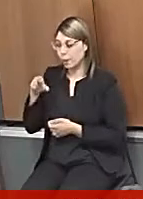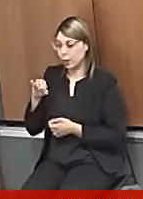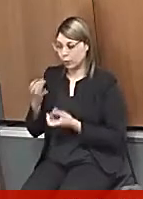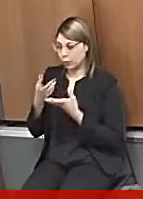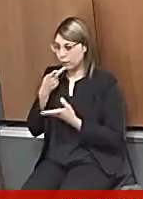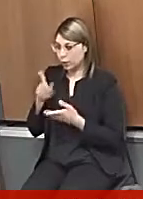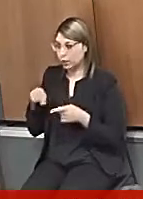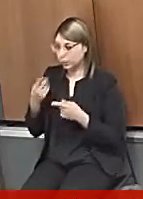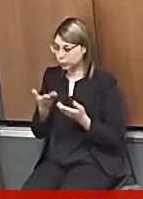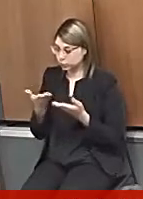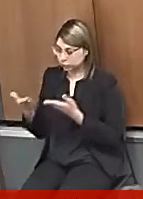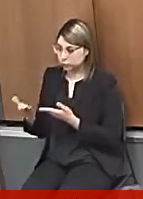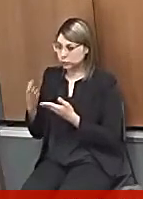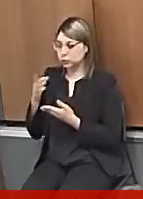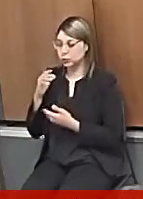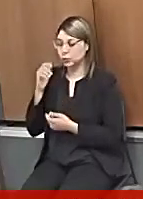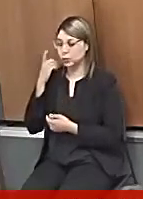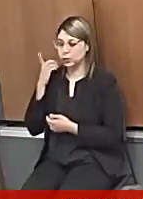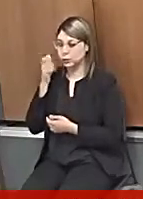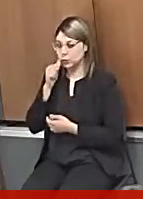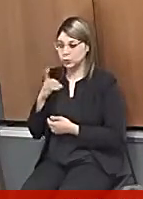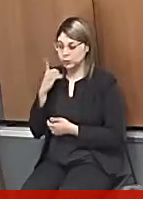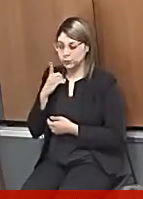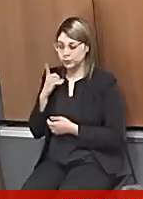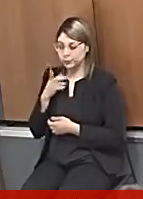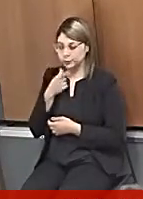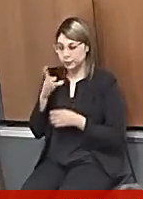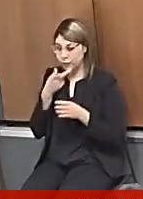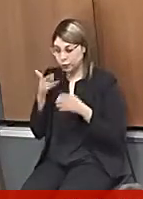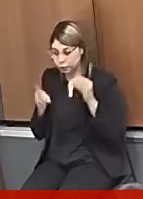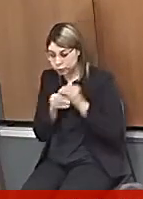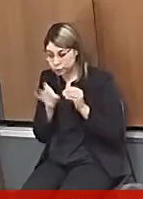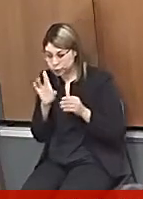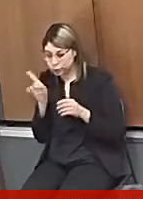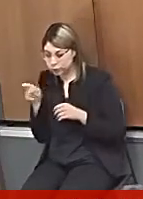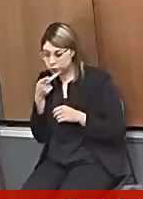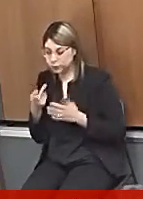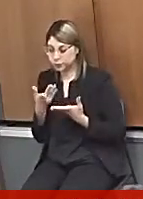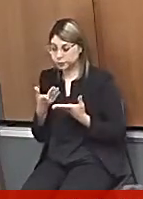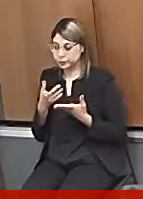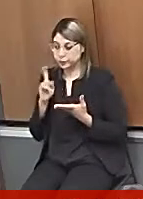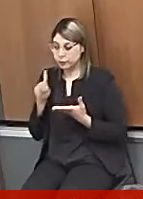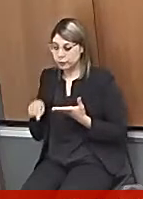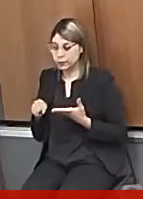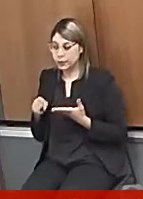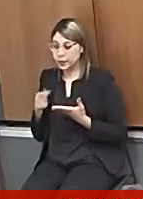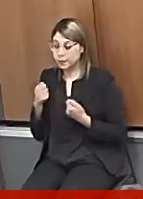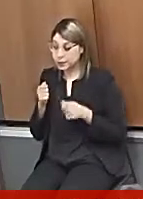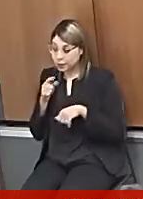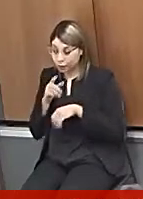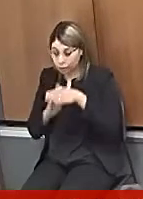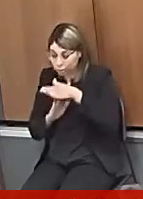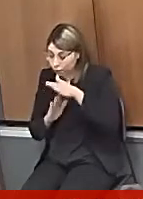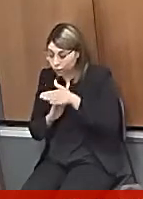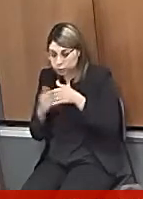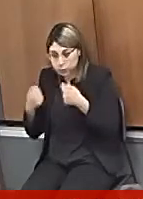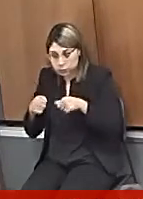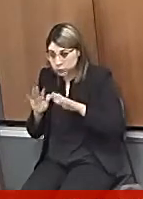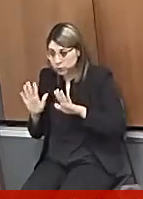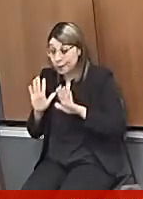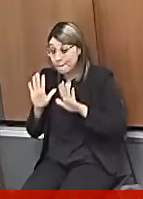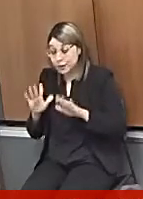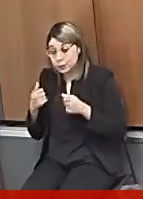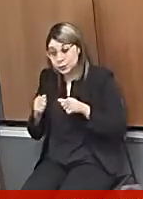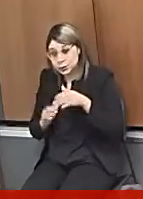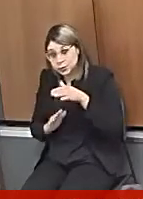eu queria passar a palavra o deputado josé riva as pessoas e apresentar isso você falou use o tempo necessário mais